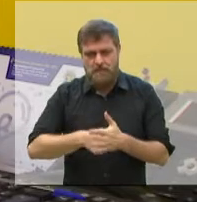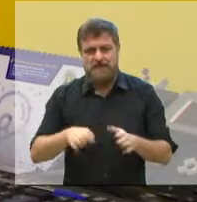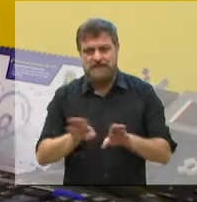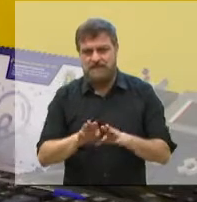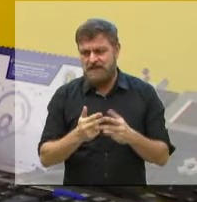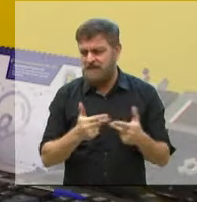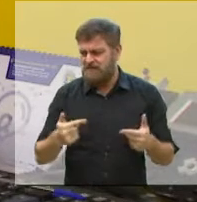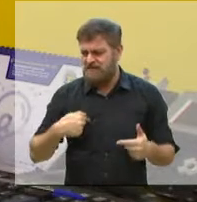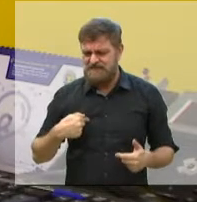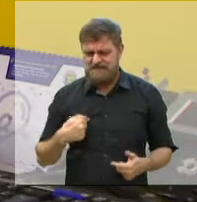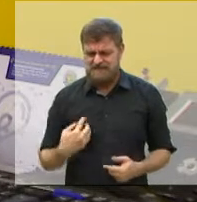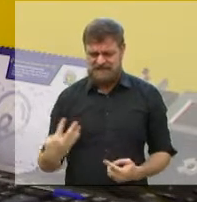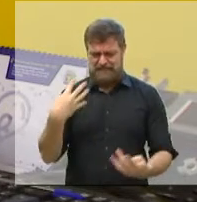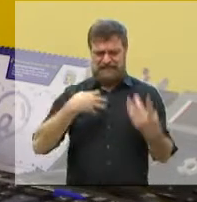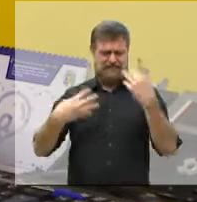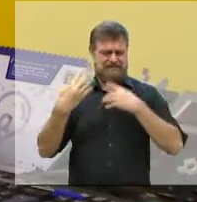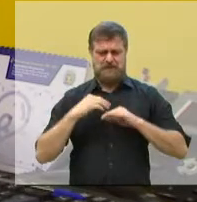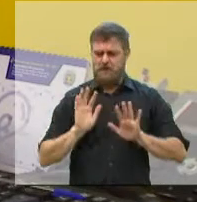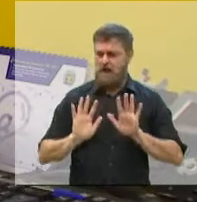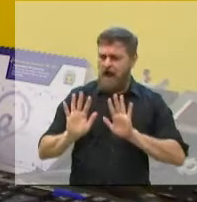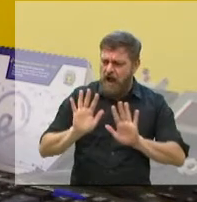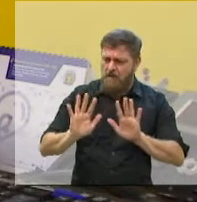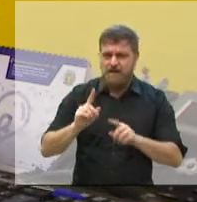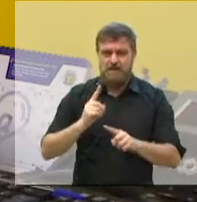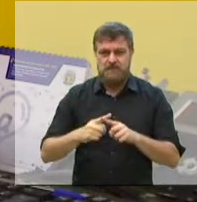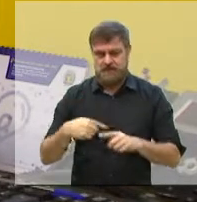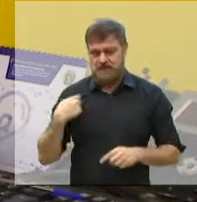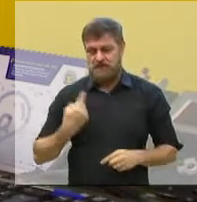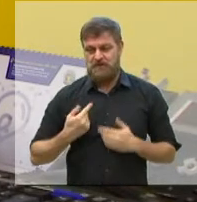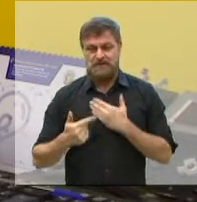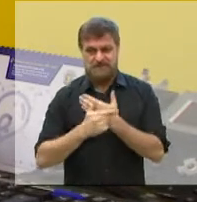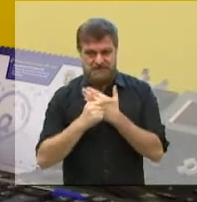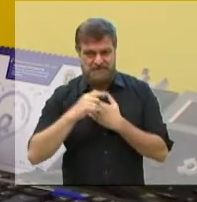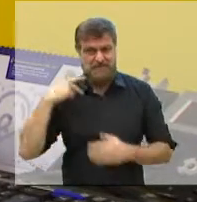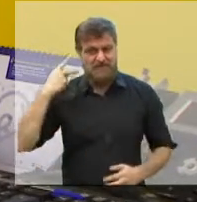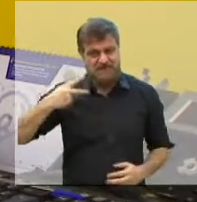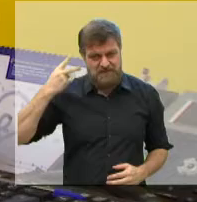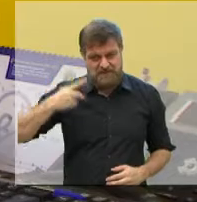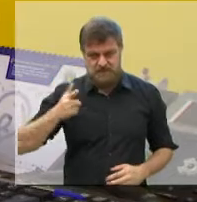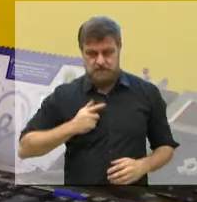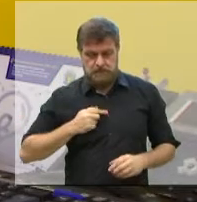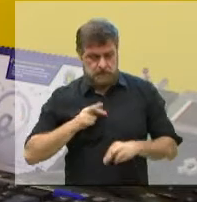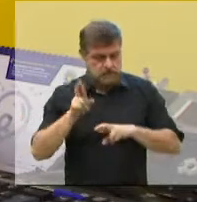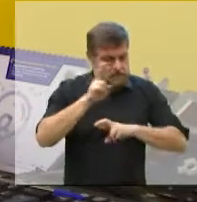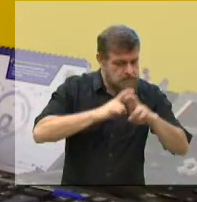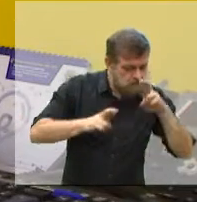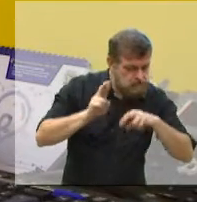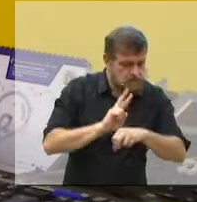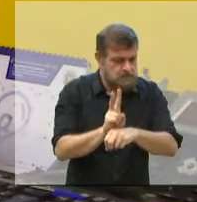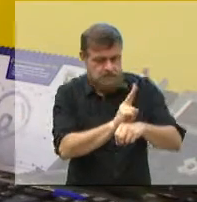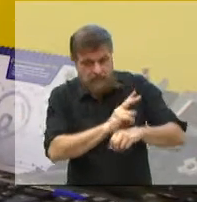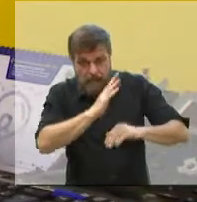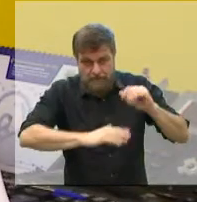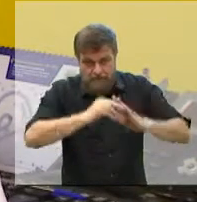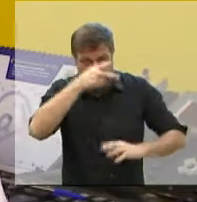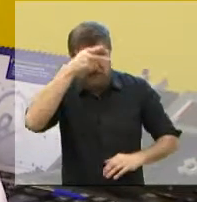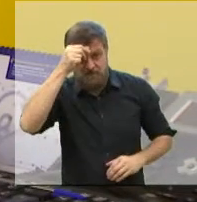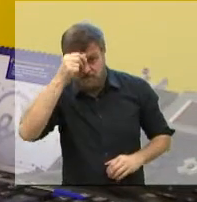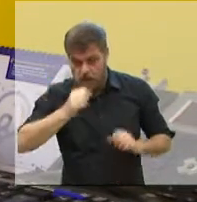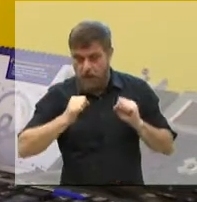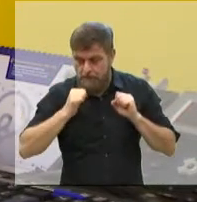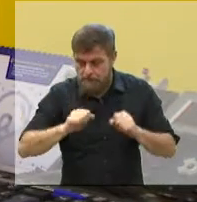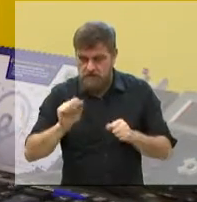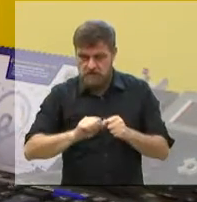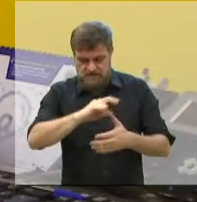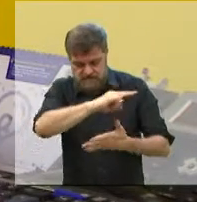coisas injustas, porque a função do vereador, a gente tem que fiscalizar sim o executivo, a gente pode fazer